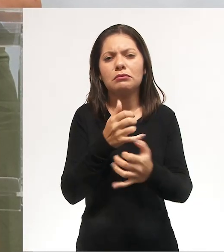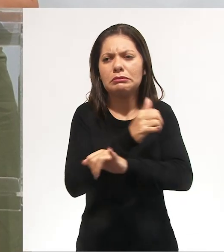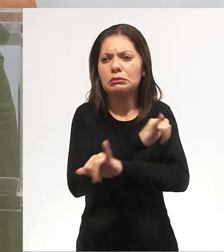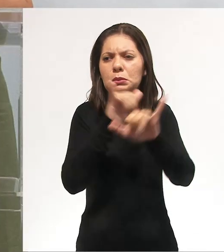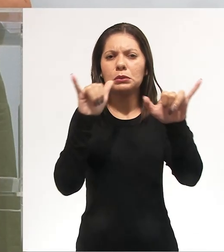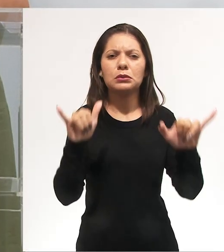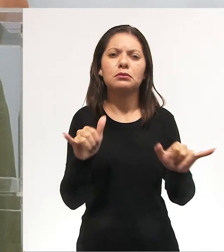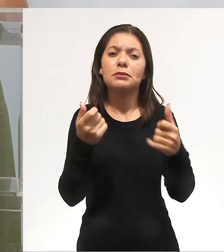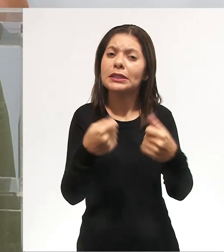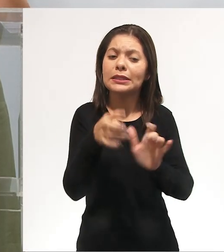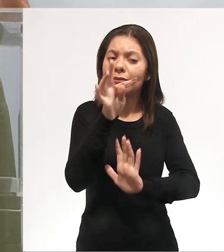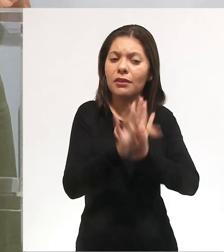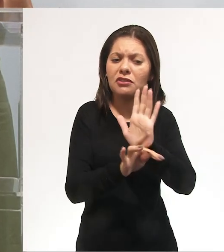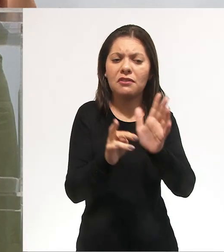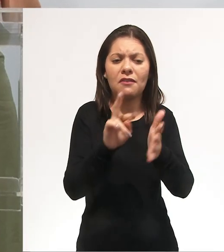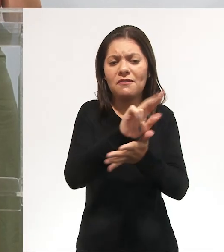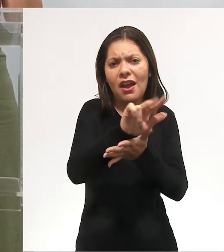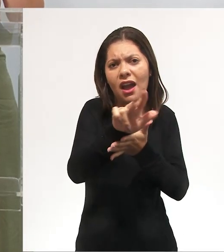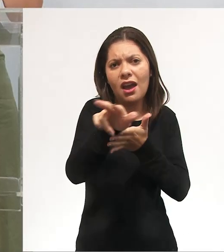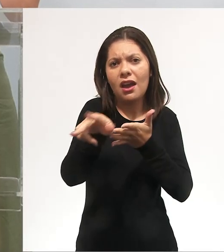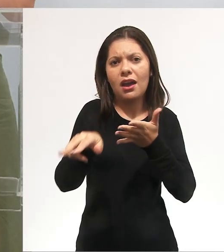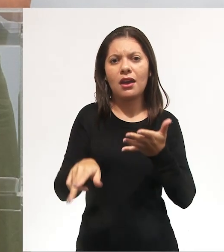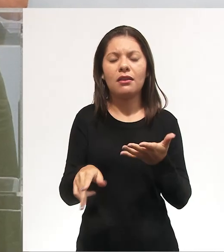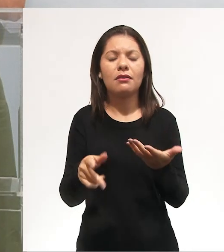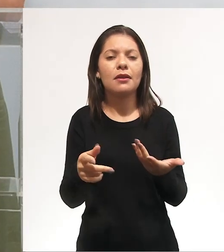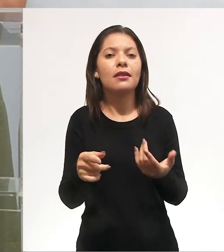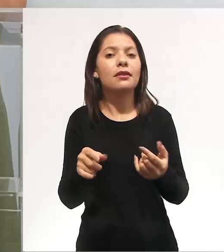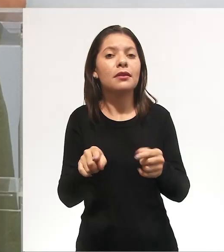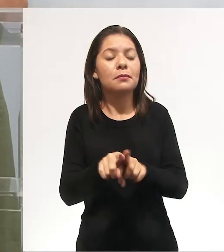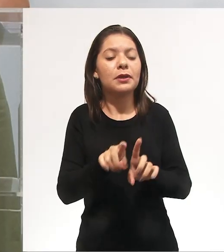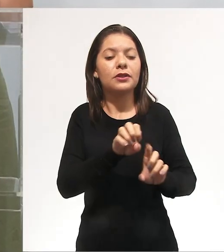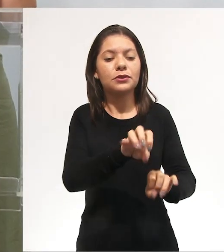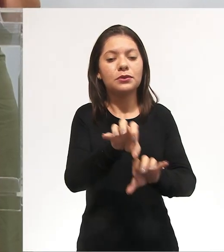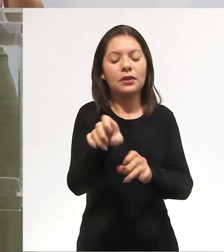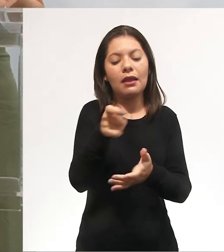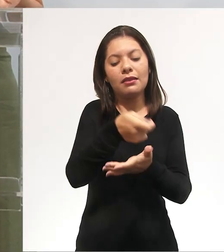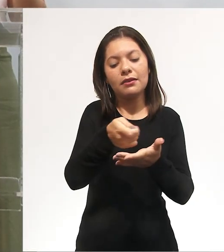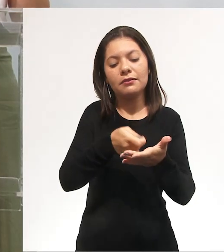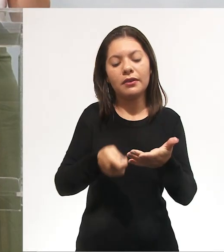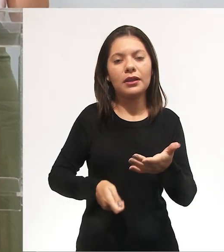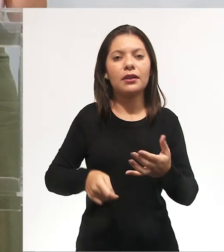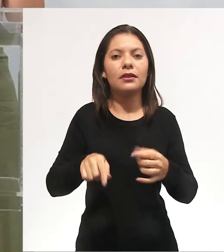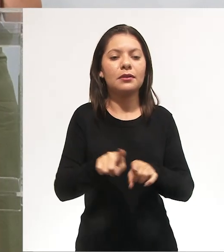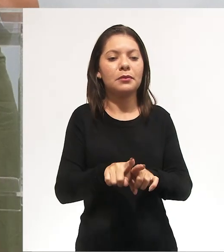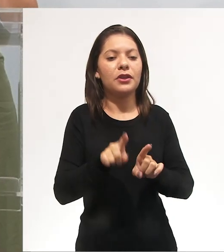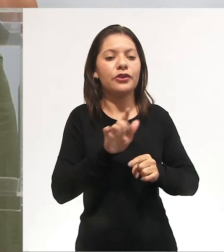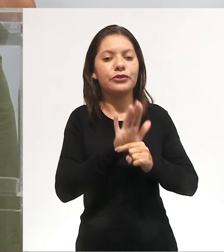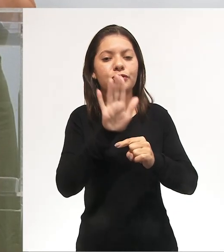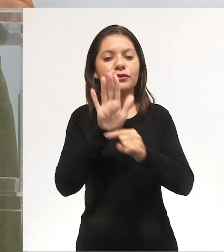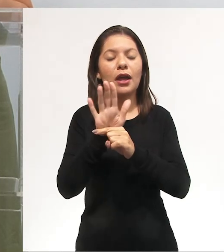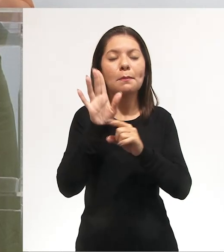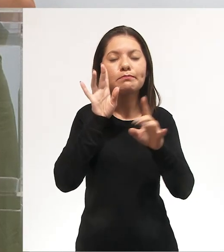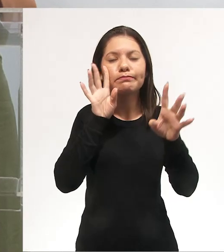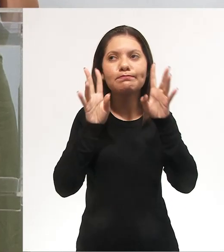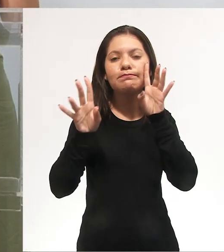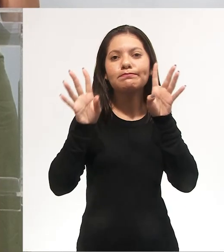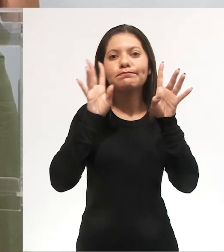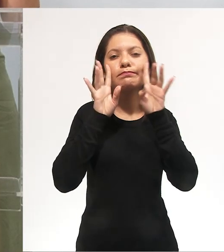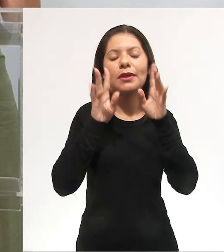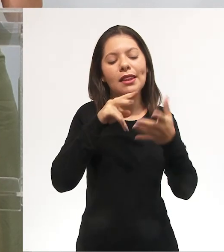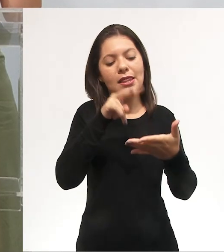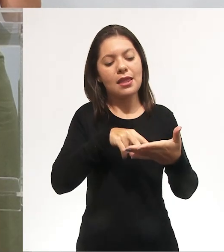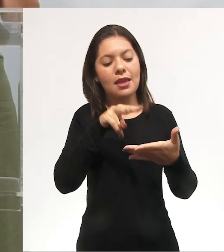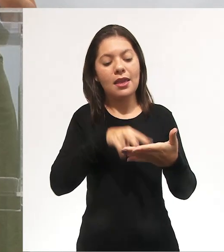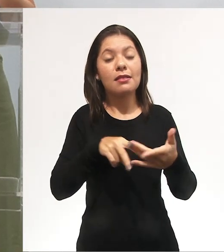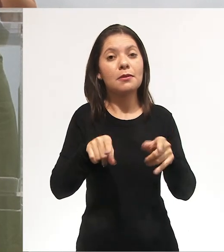a questão da competência leitora, da competência escrita da língua portuguesa de forma reflexiva, de